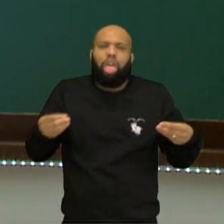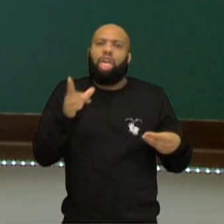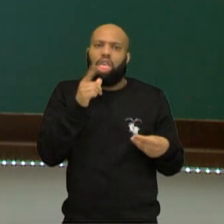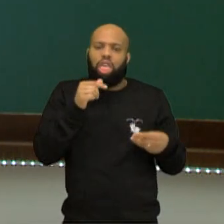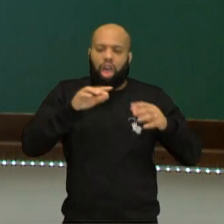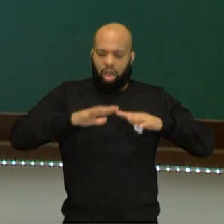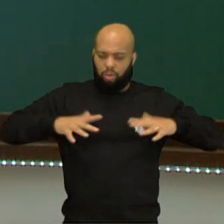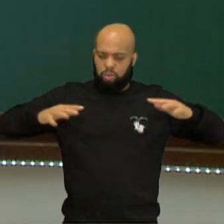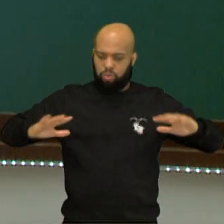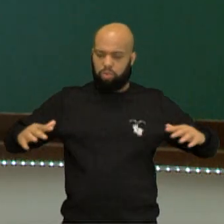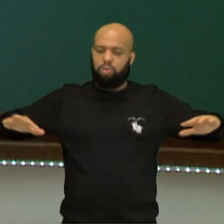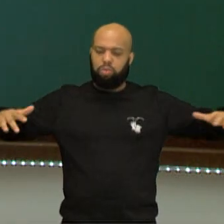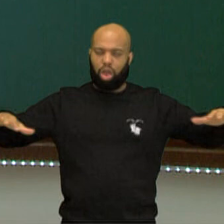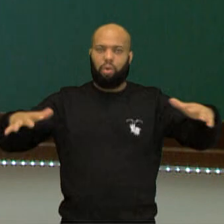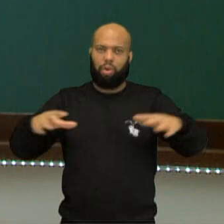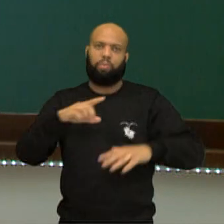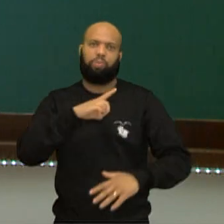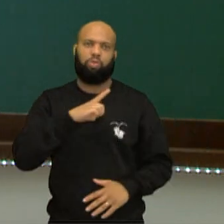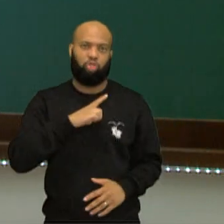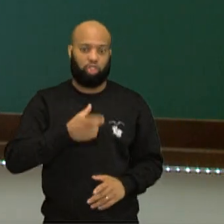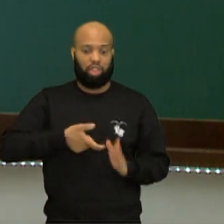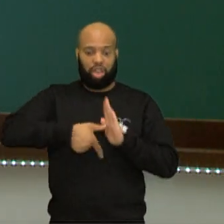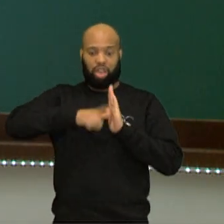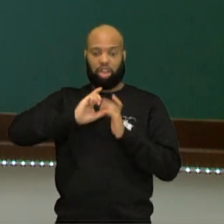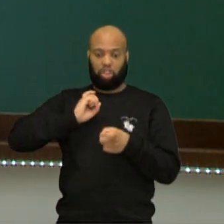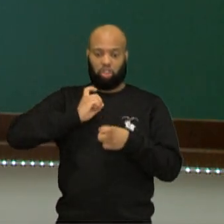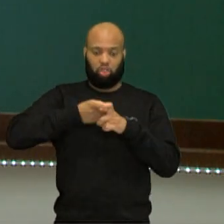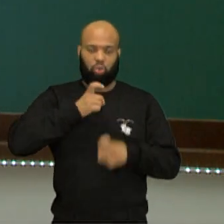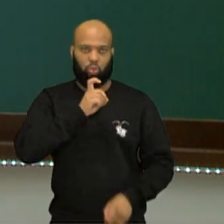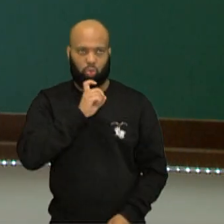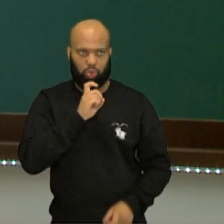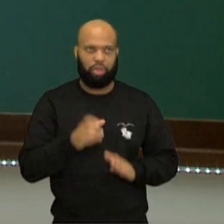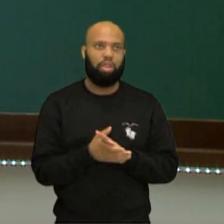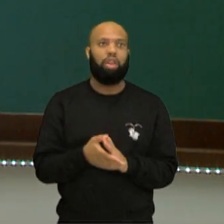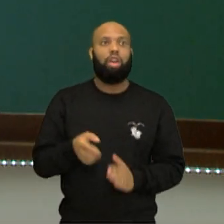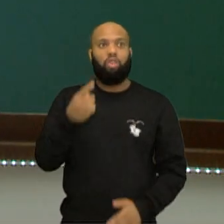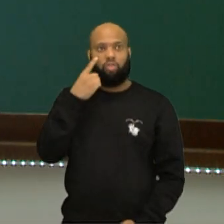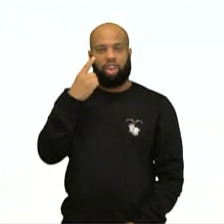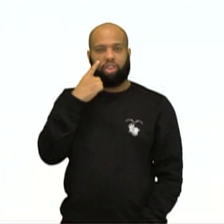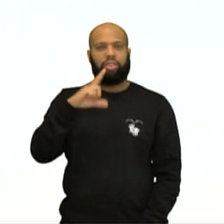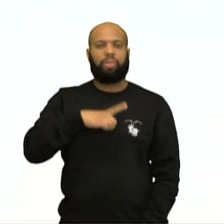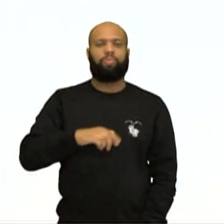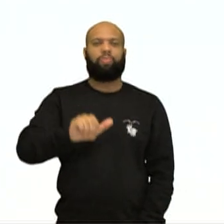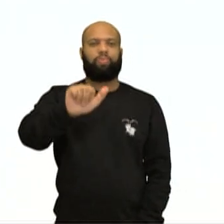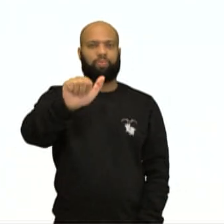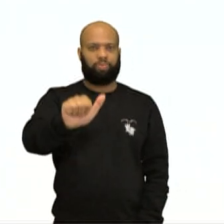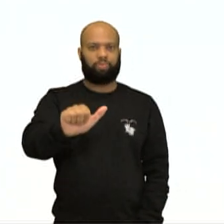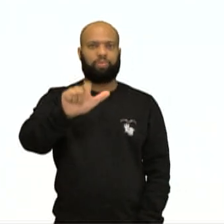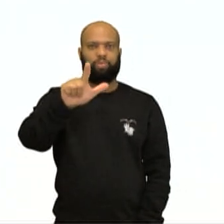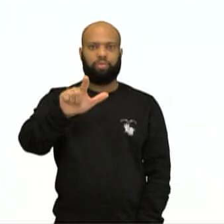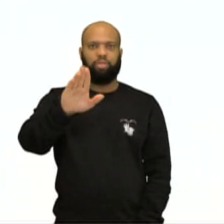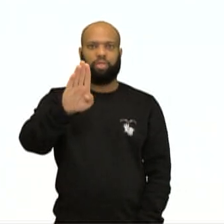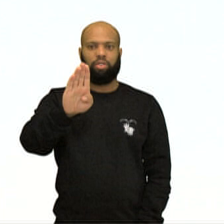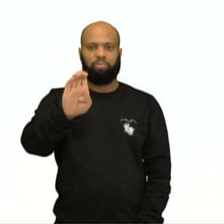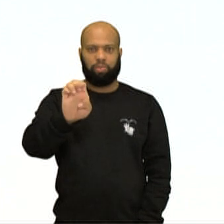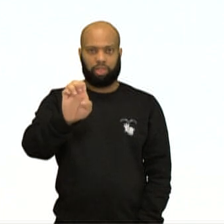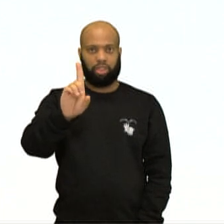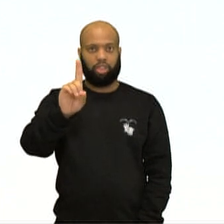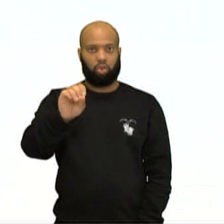dos oceanos que estavam congelados. Acompanhe aqui na tela também que nós temos o albedo, que está associado à taxa